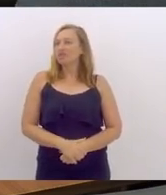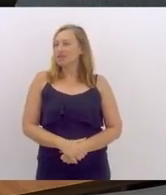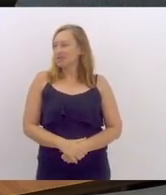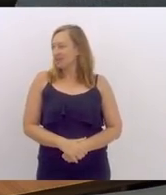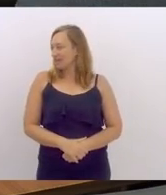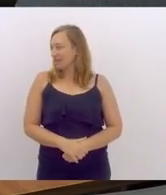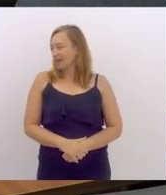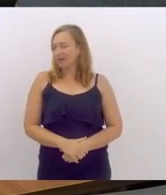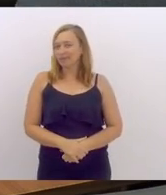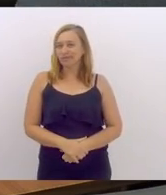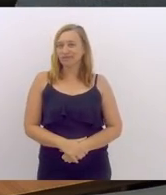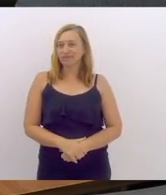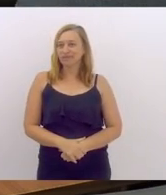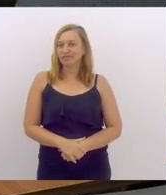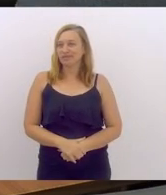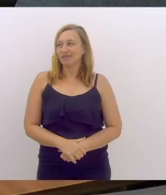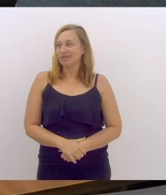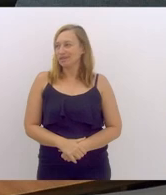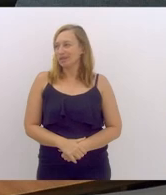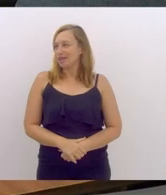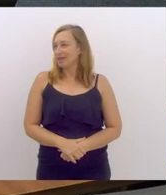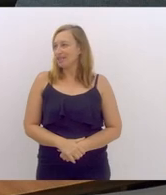senhor presidente